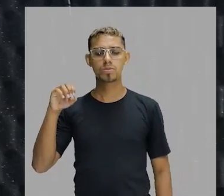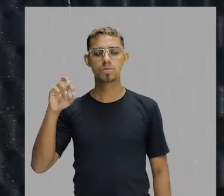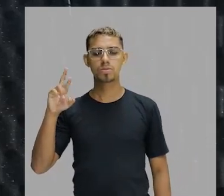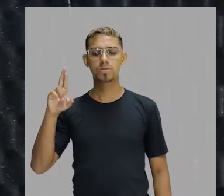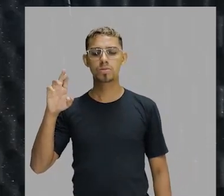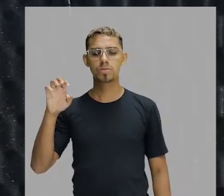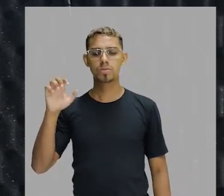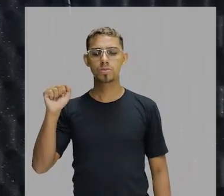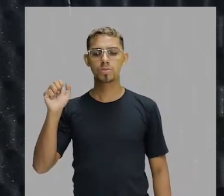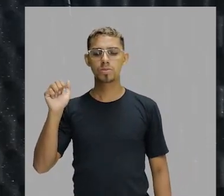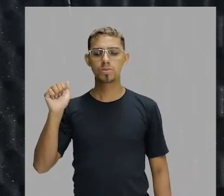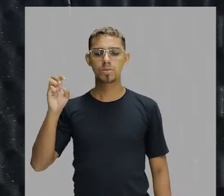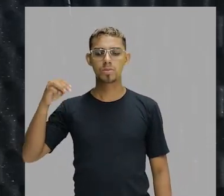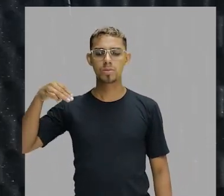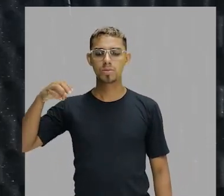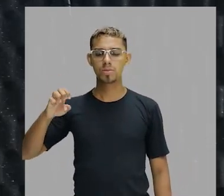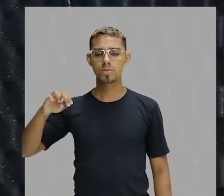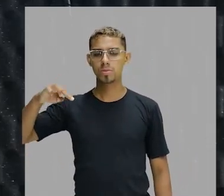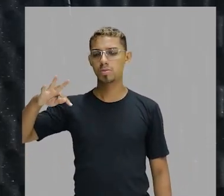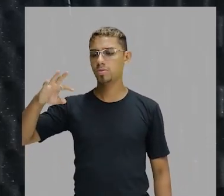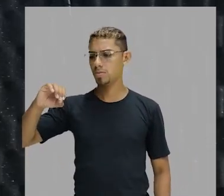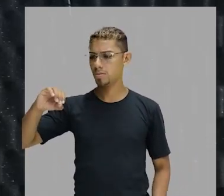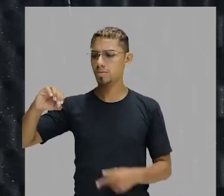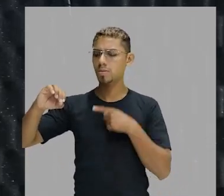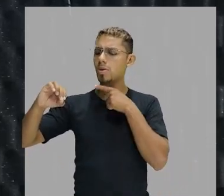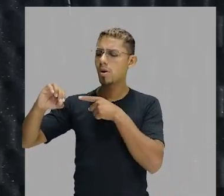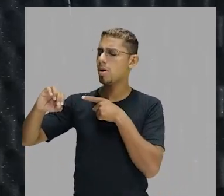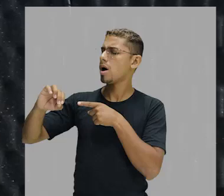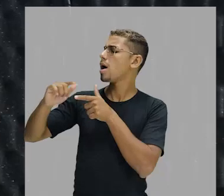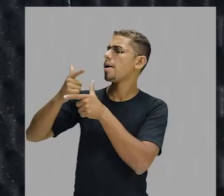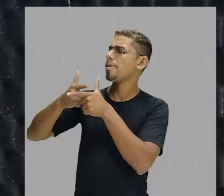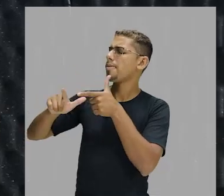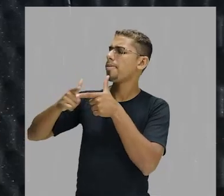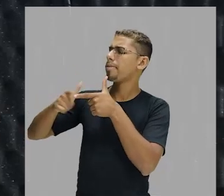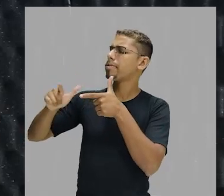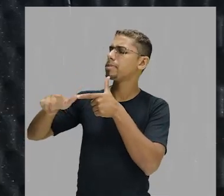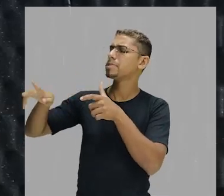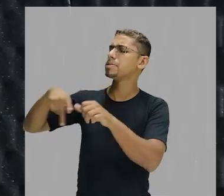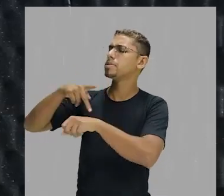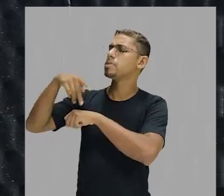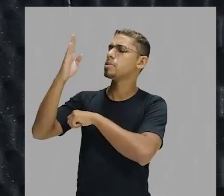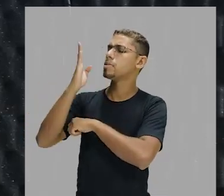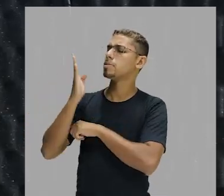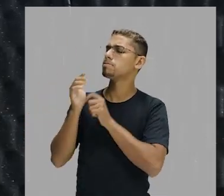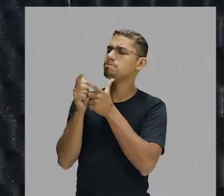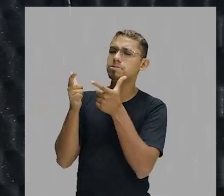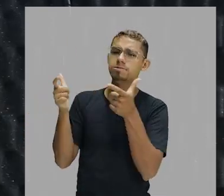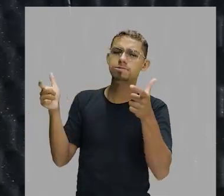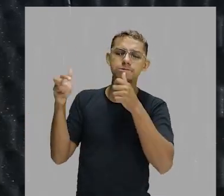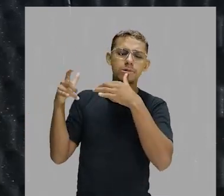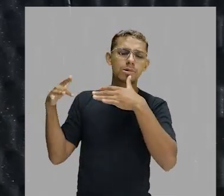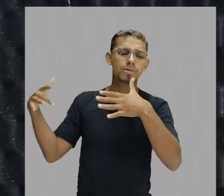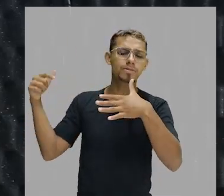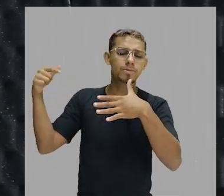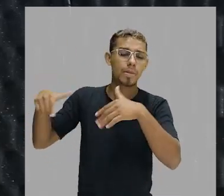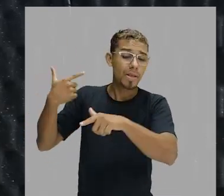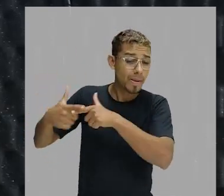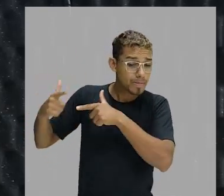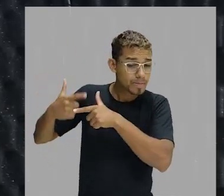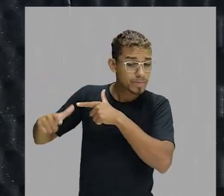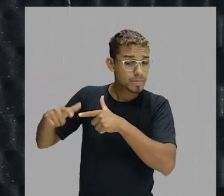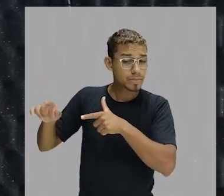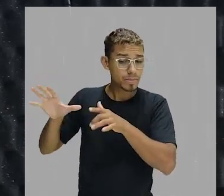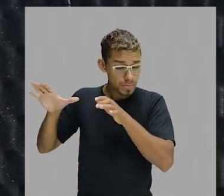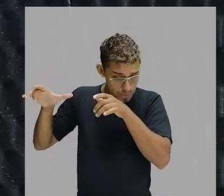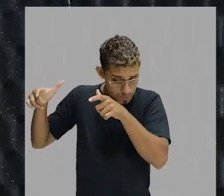dos grandes problemas hoje do Brasil, né, galera? As áreas de proteção ambiental, elas não visam aumentar o assoreamento, elas visam conter